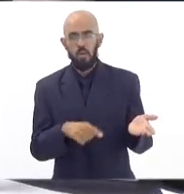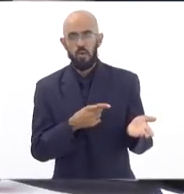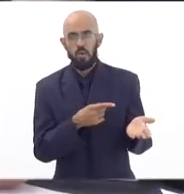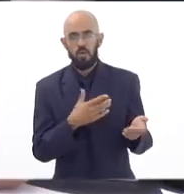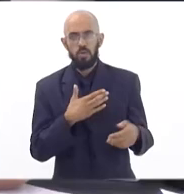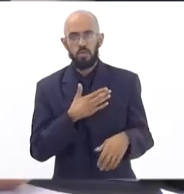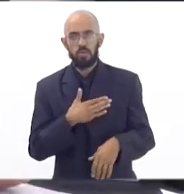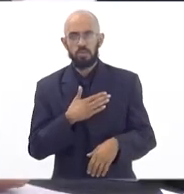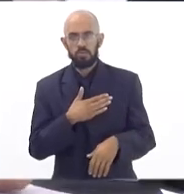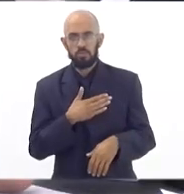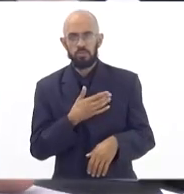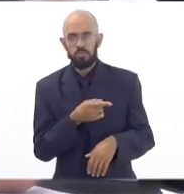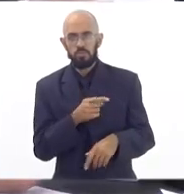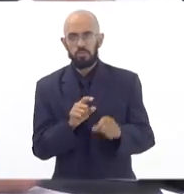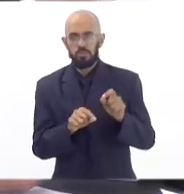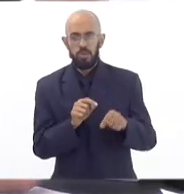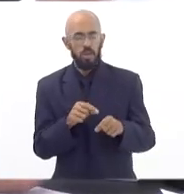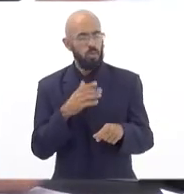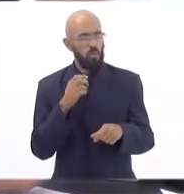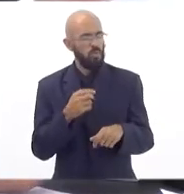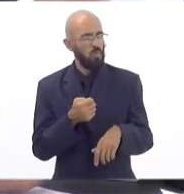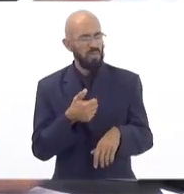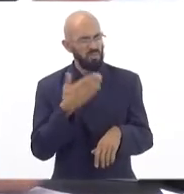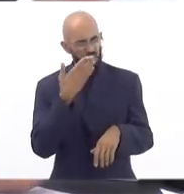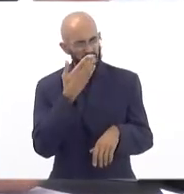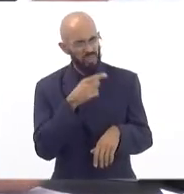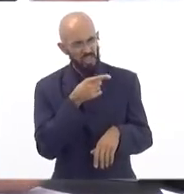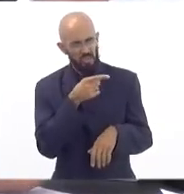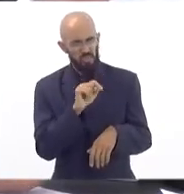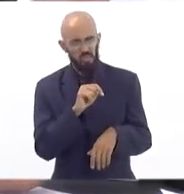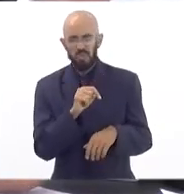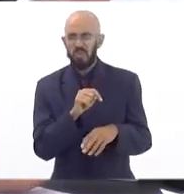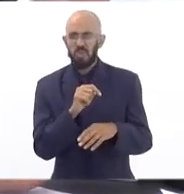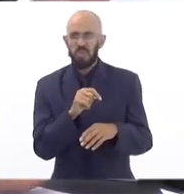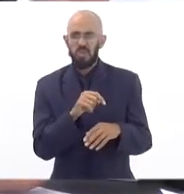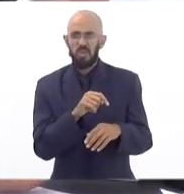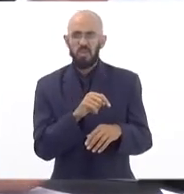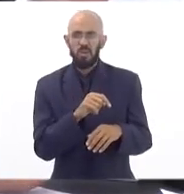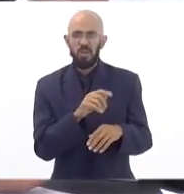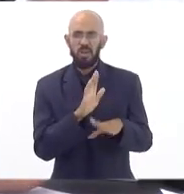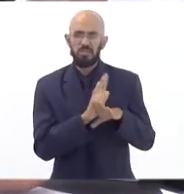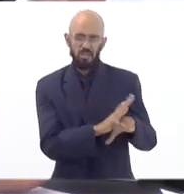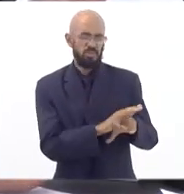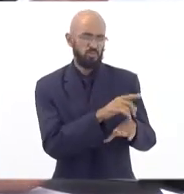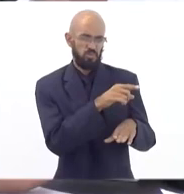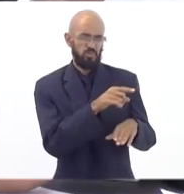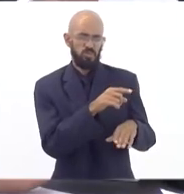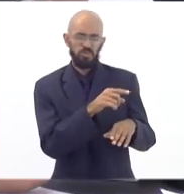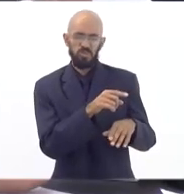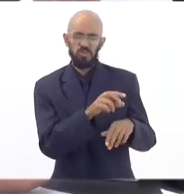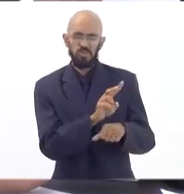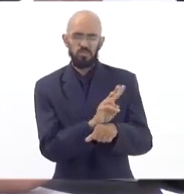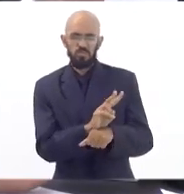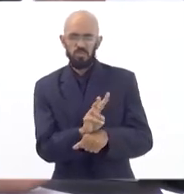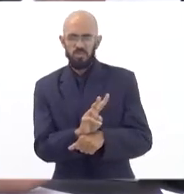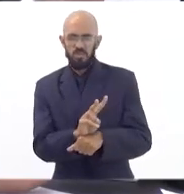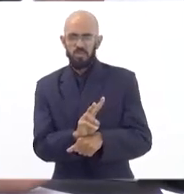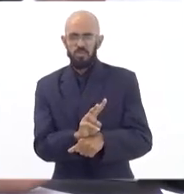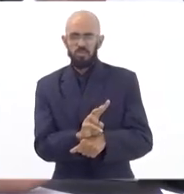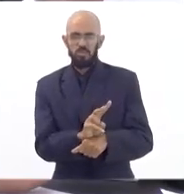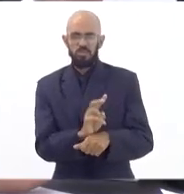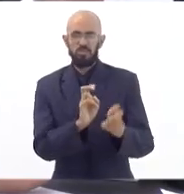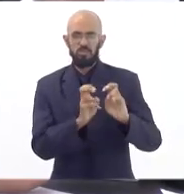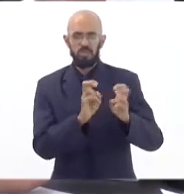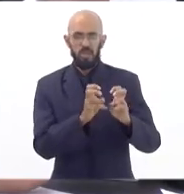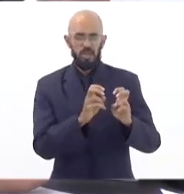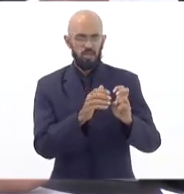Eu quase não vejo o batalhão da área ajudando a fazer o policiamento nas estações de trem de e eu quase não na parte